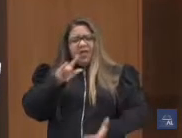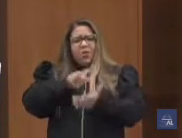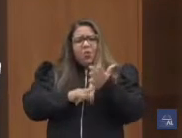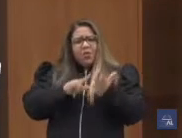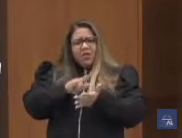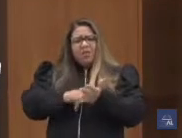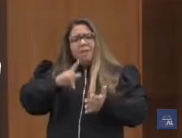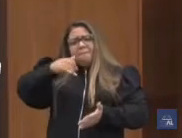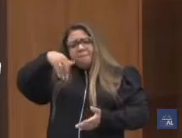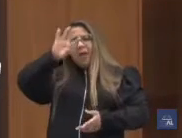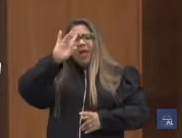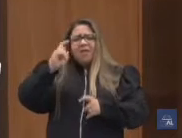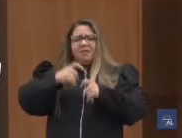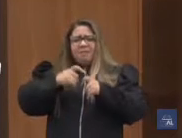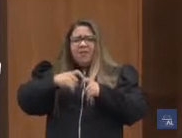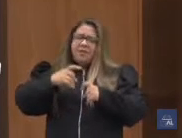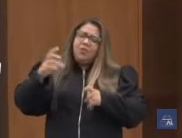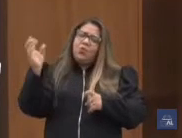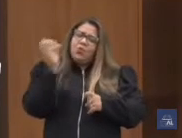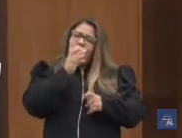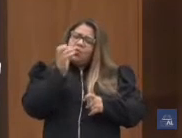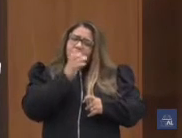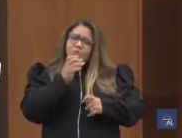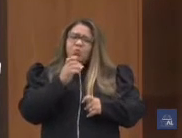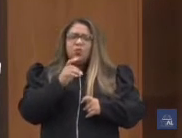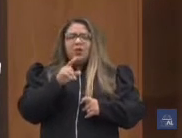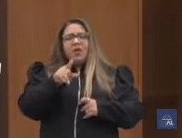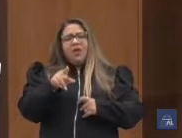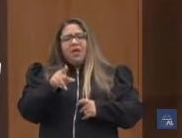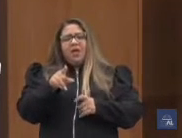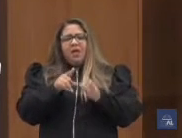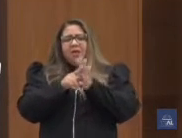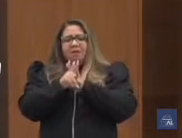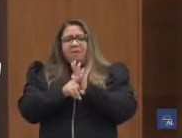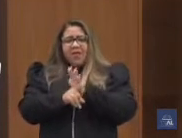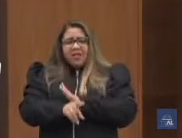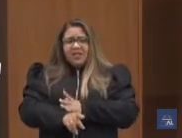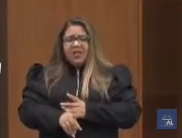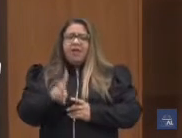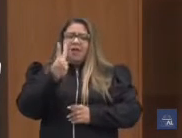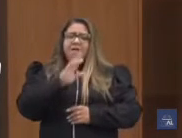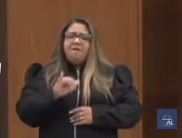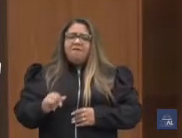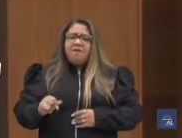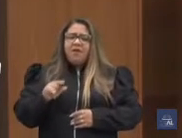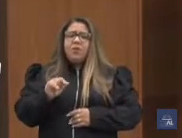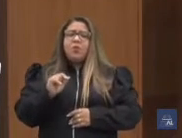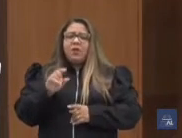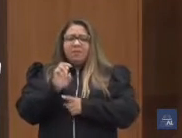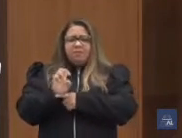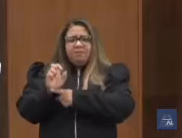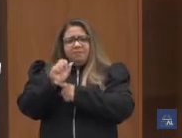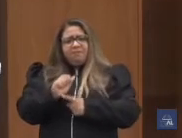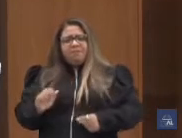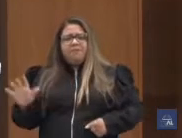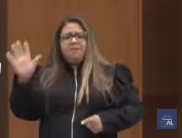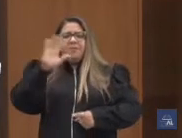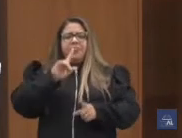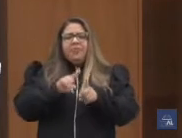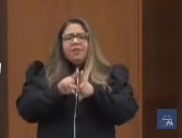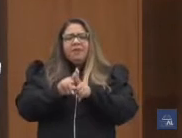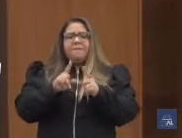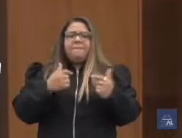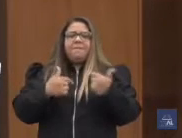com o máximo de urgência médicos peritos para contemplar o estado de Mato Grosso e a classe